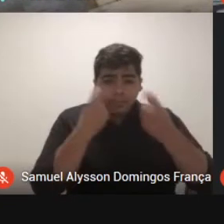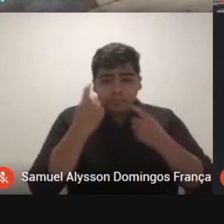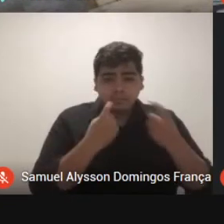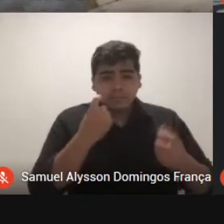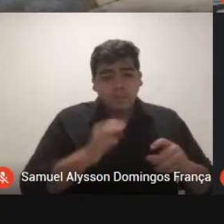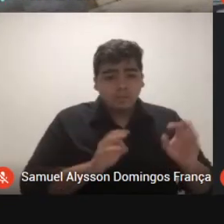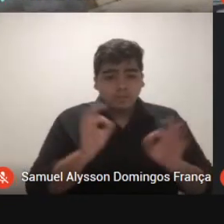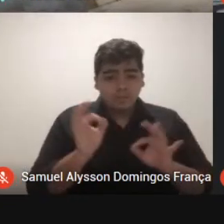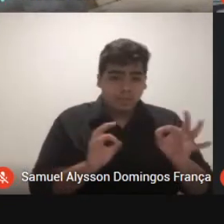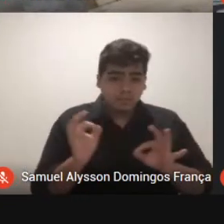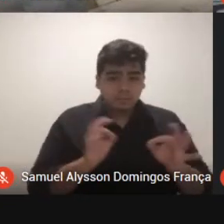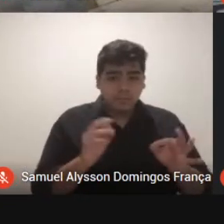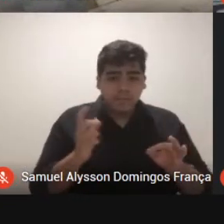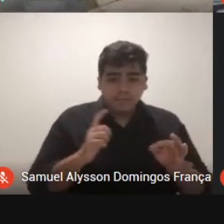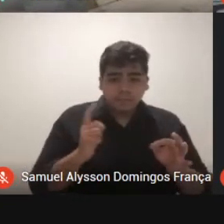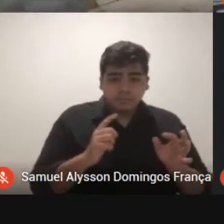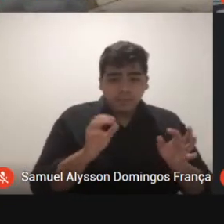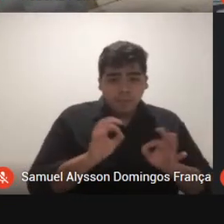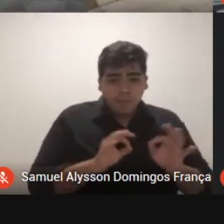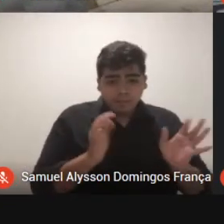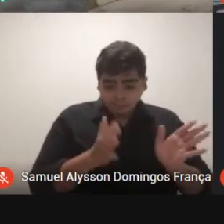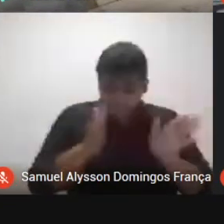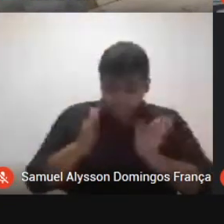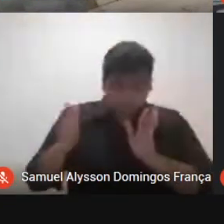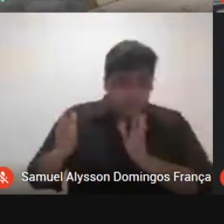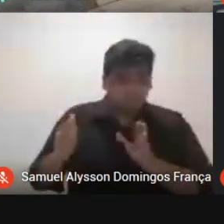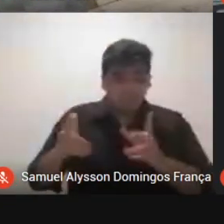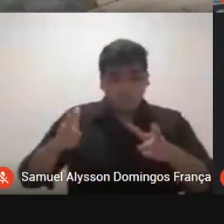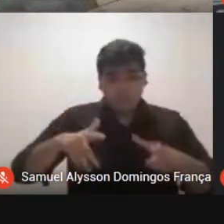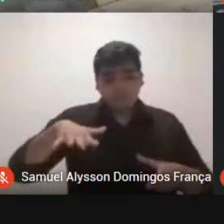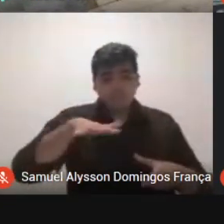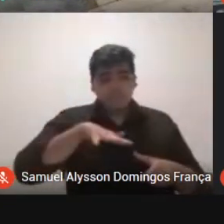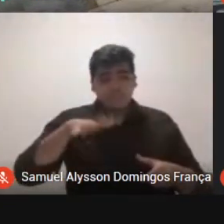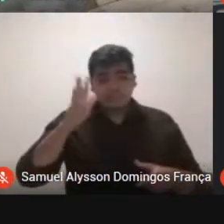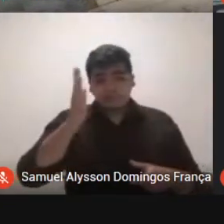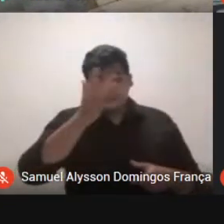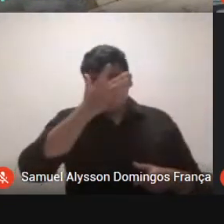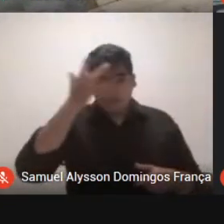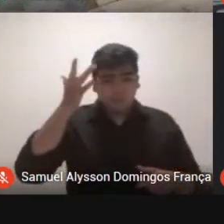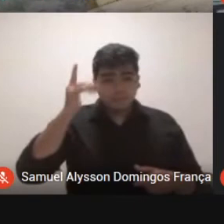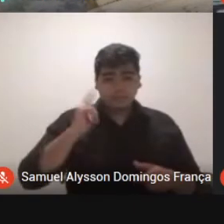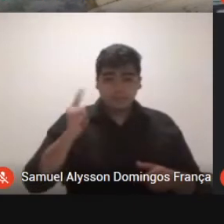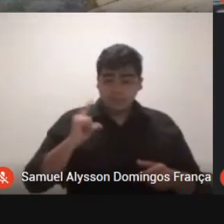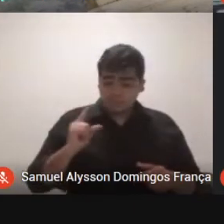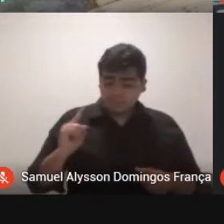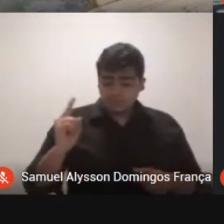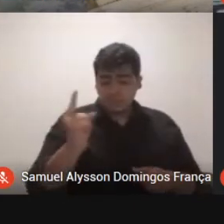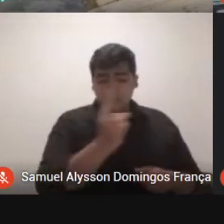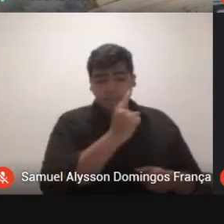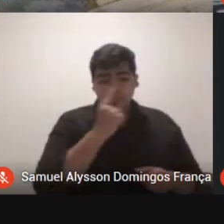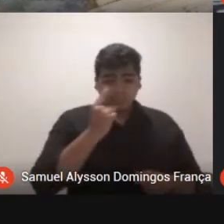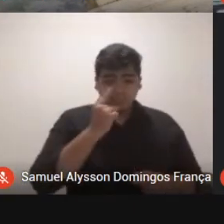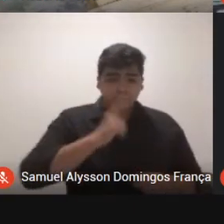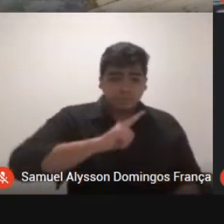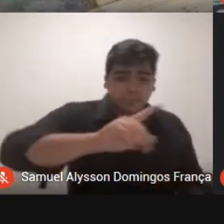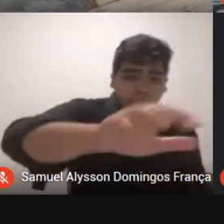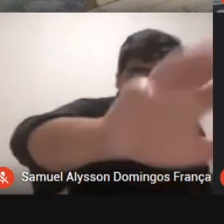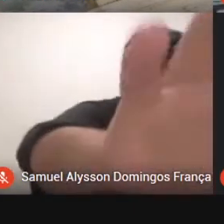para que não houvesse espaços, né, para que a pessoa, quando circulasse pelo parque, não tivesse perigo de prender o sapato, coisa do